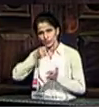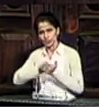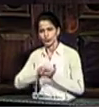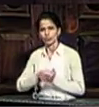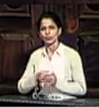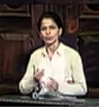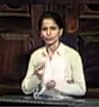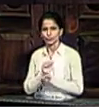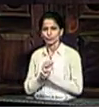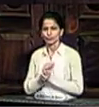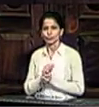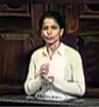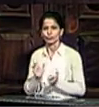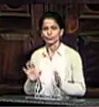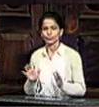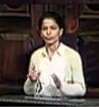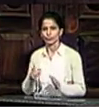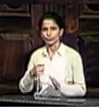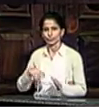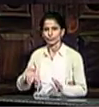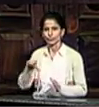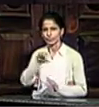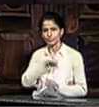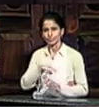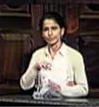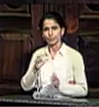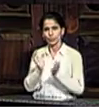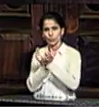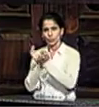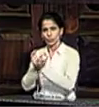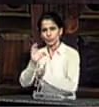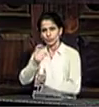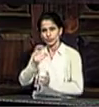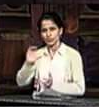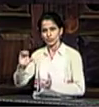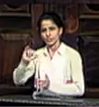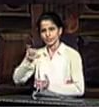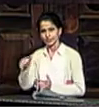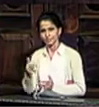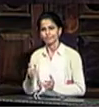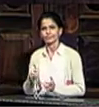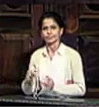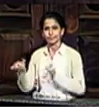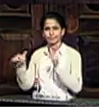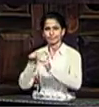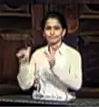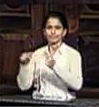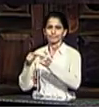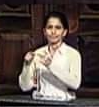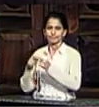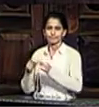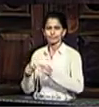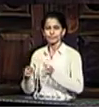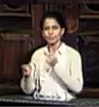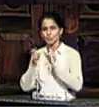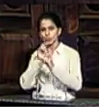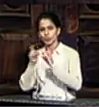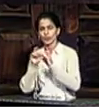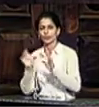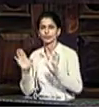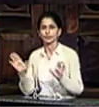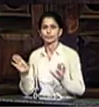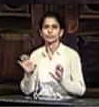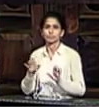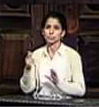eu espero que a Comissão de Constituição e Justiça faça aqui o seu papel, ainda que não haja um debate na comissão, mas